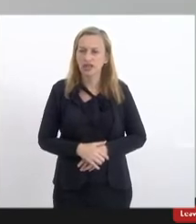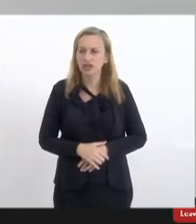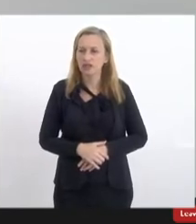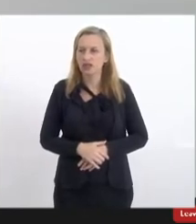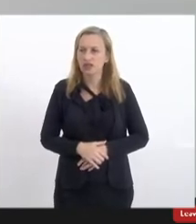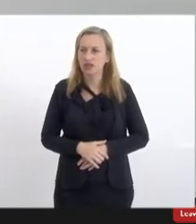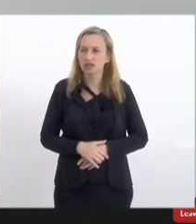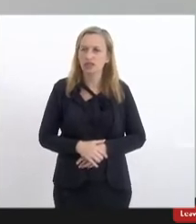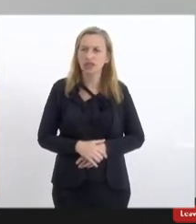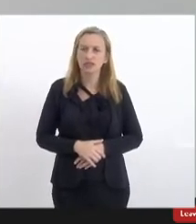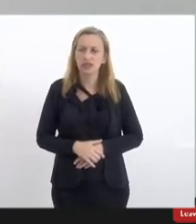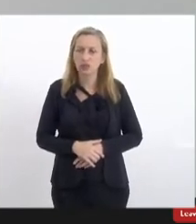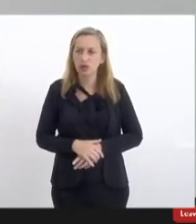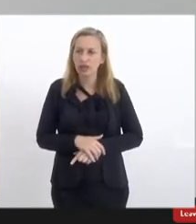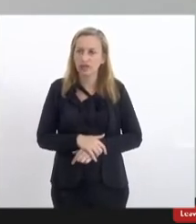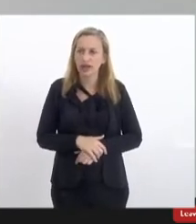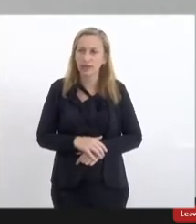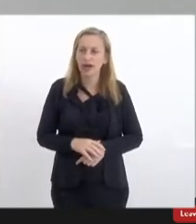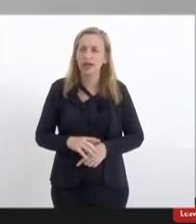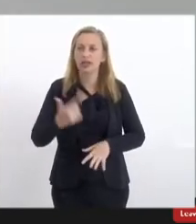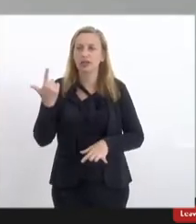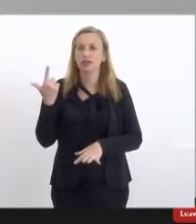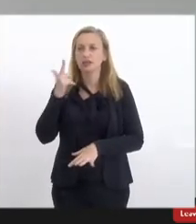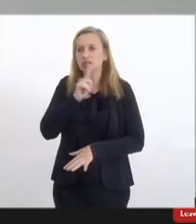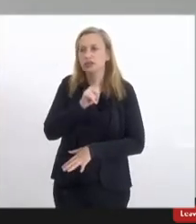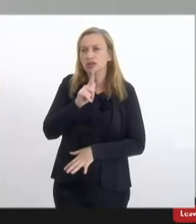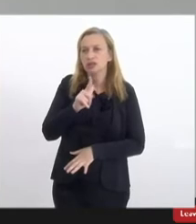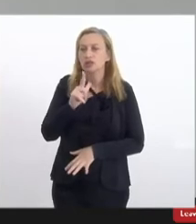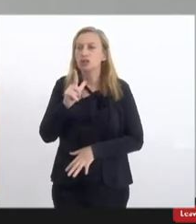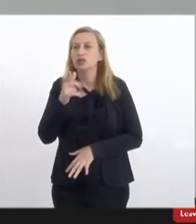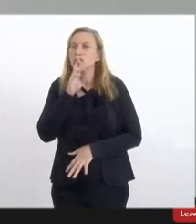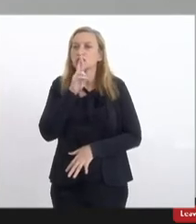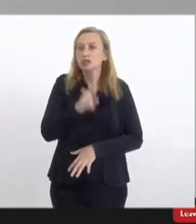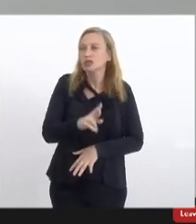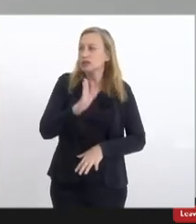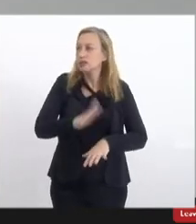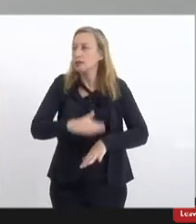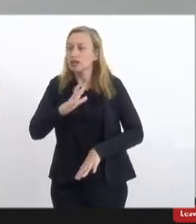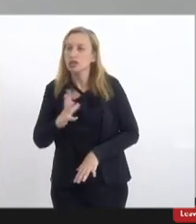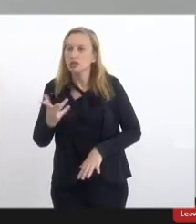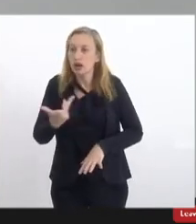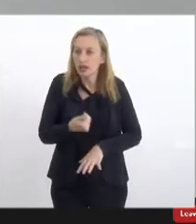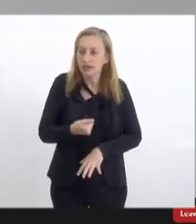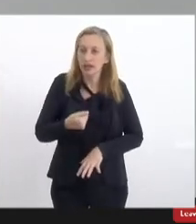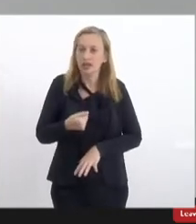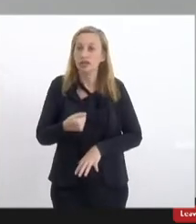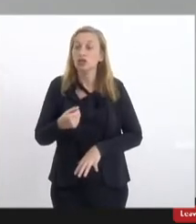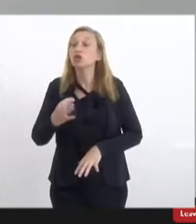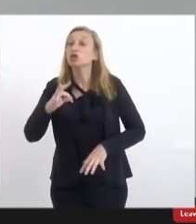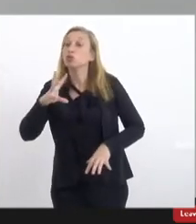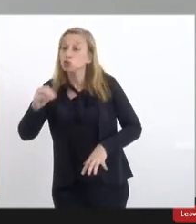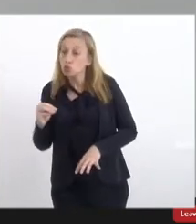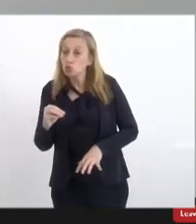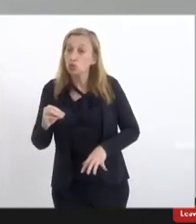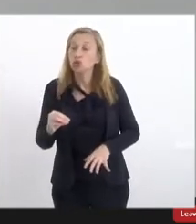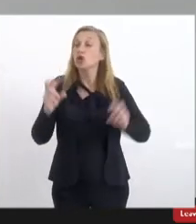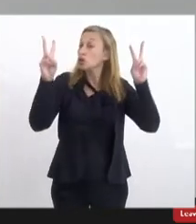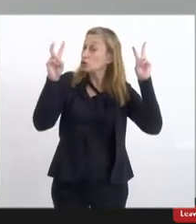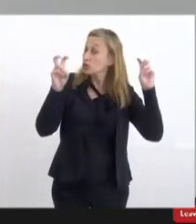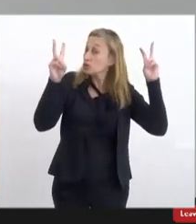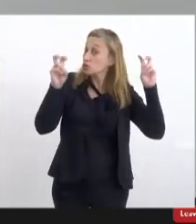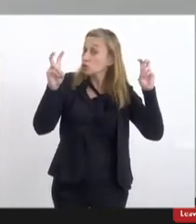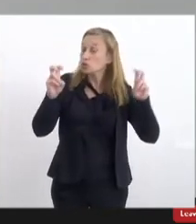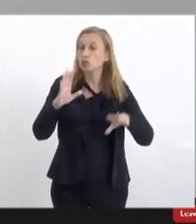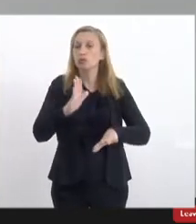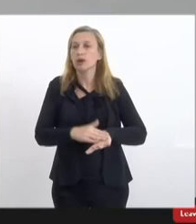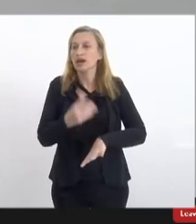através da prevenção a gente consegue resultados mais eficazes e, sobretudo, são questões